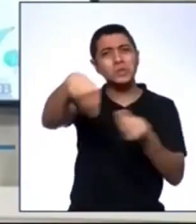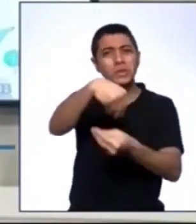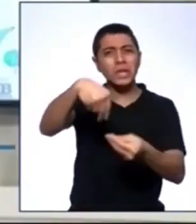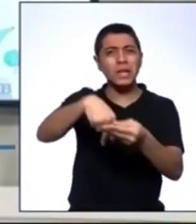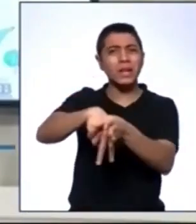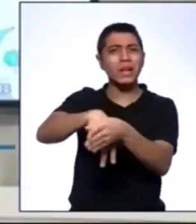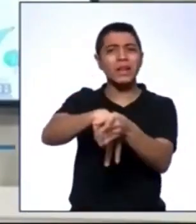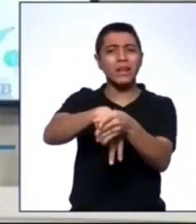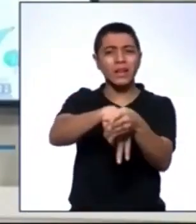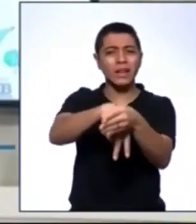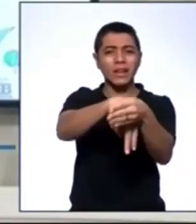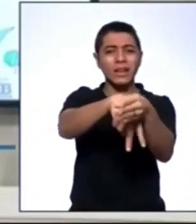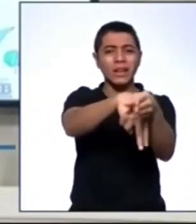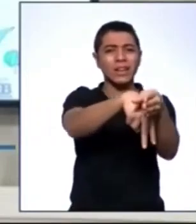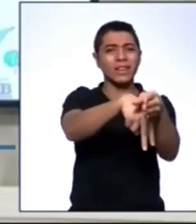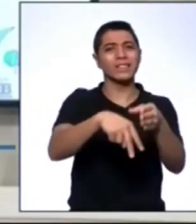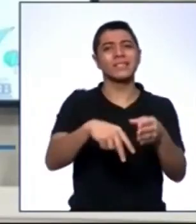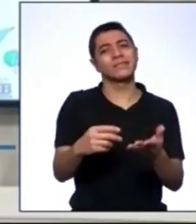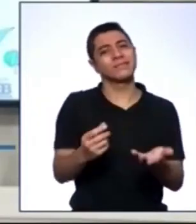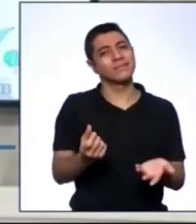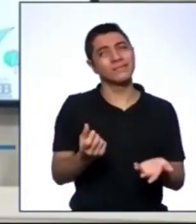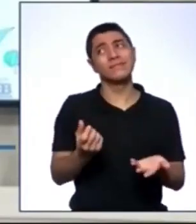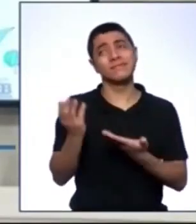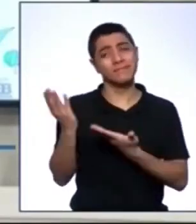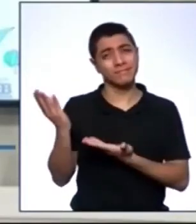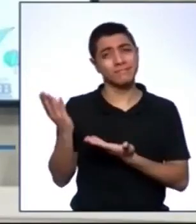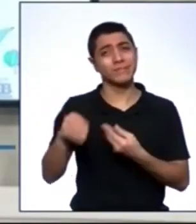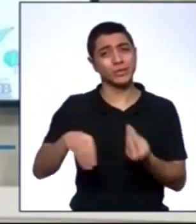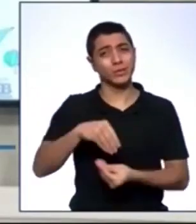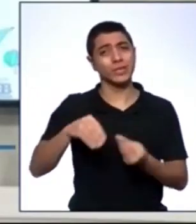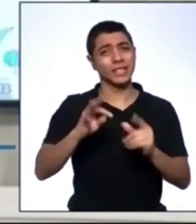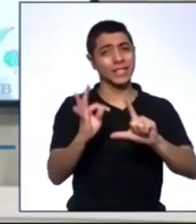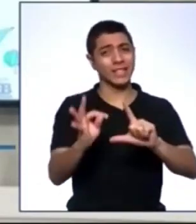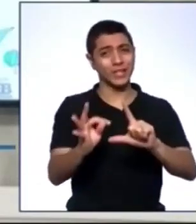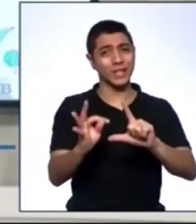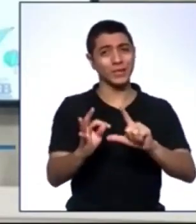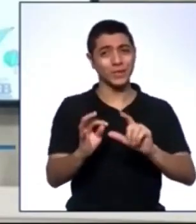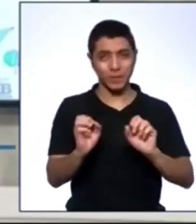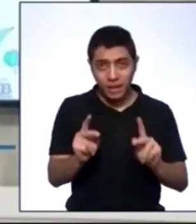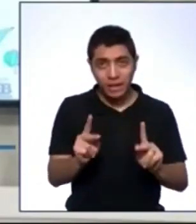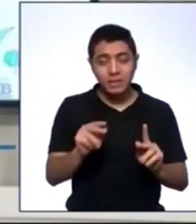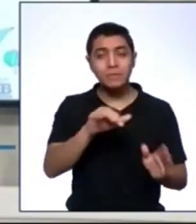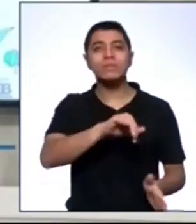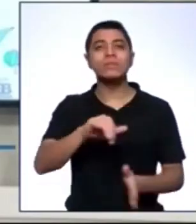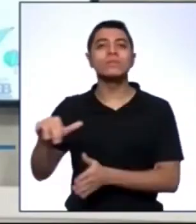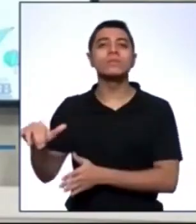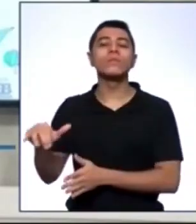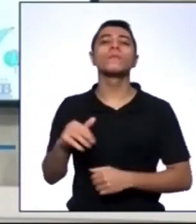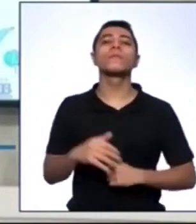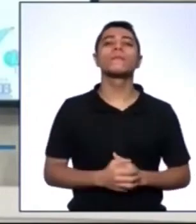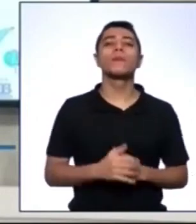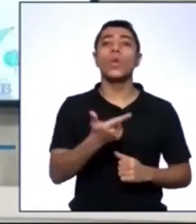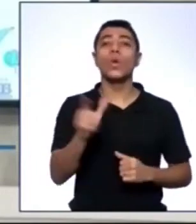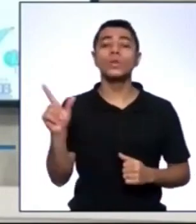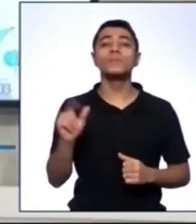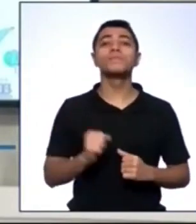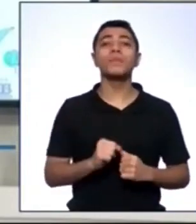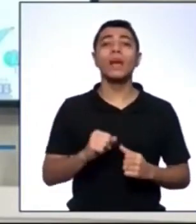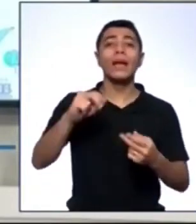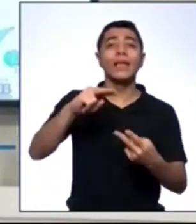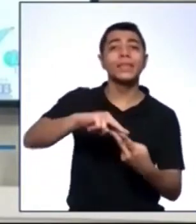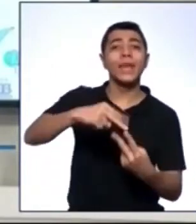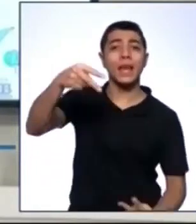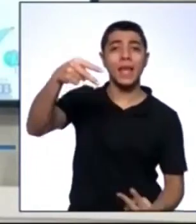da biotecnologia, é o famoso teste de paternidade por DNA. Como descobrir quem é o pai, quem